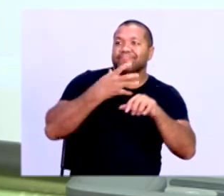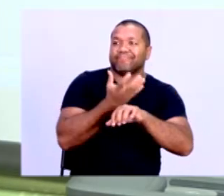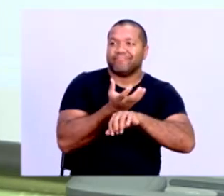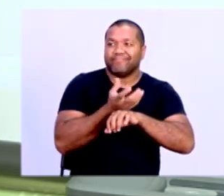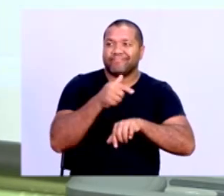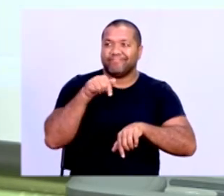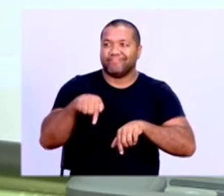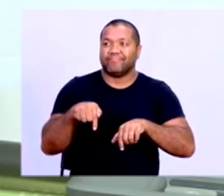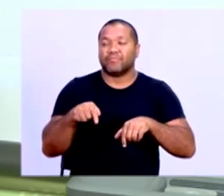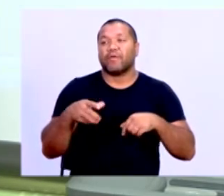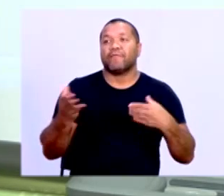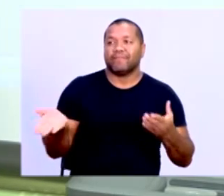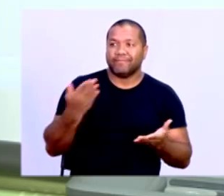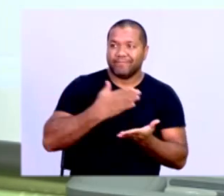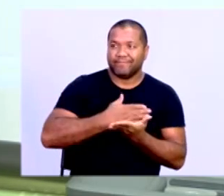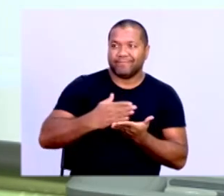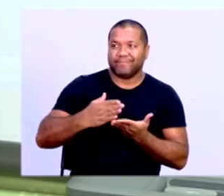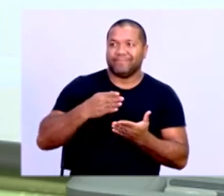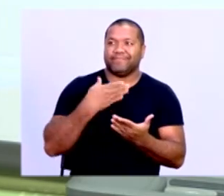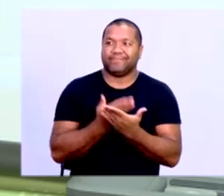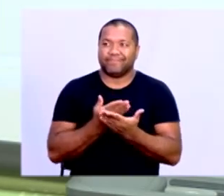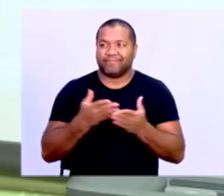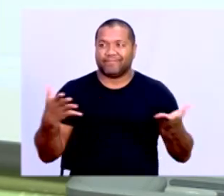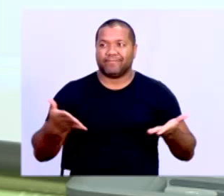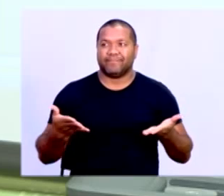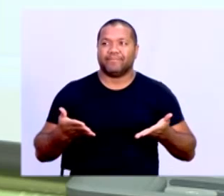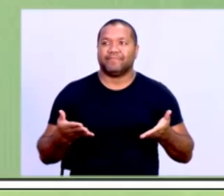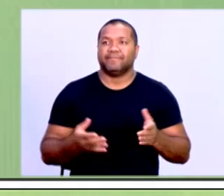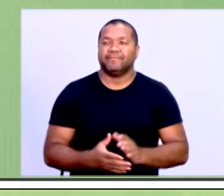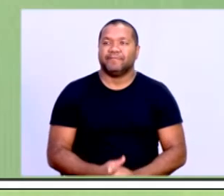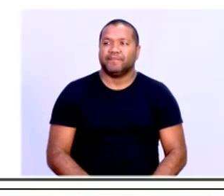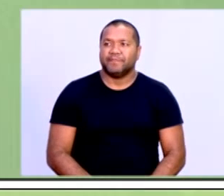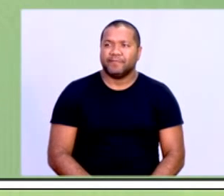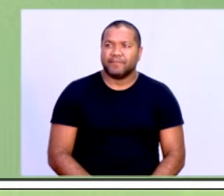Então, vamos iniciar a nossa aula de hoje.